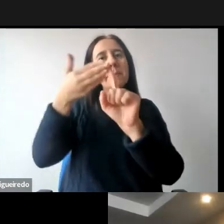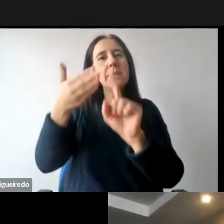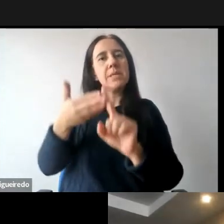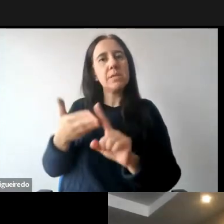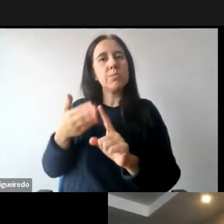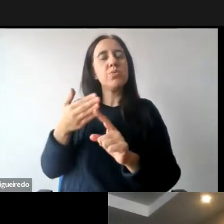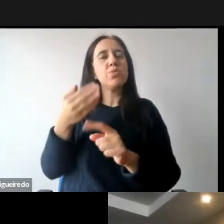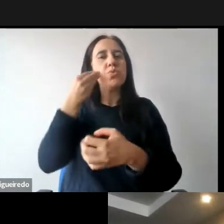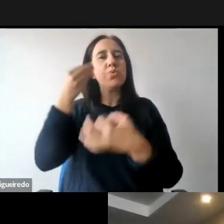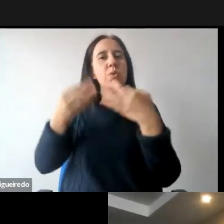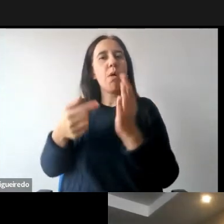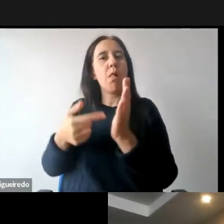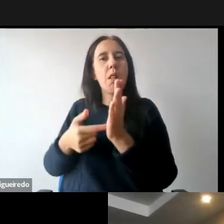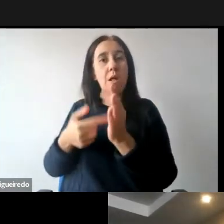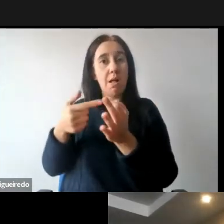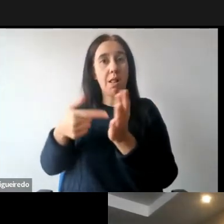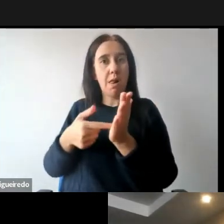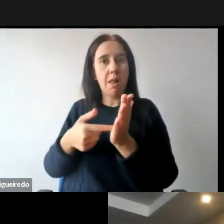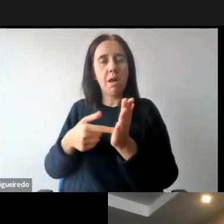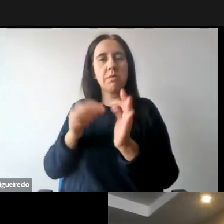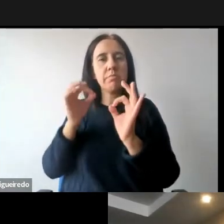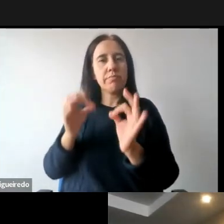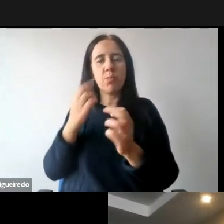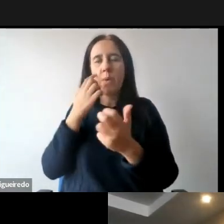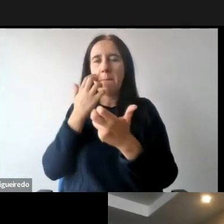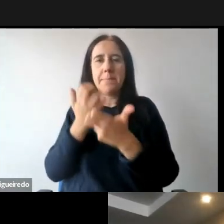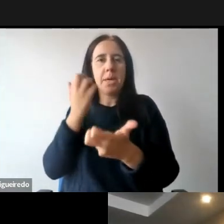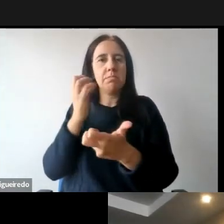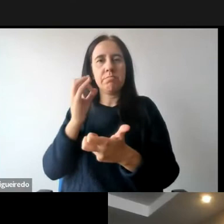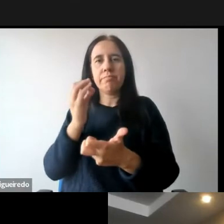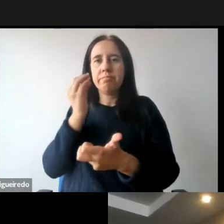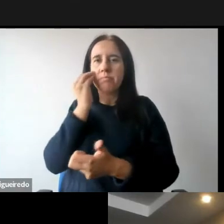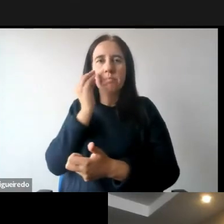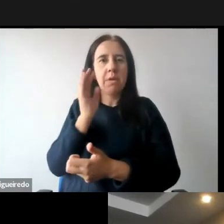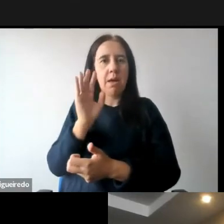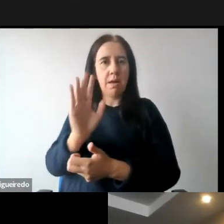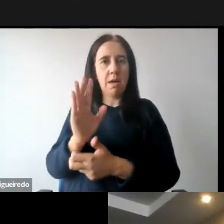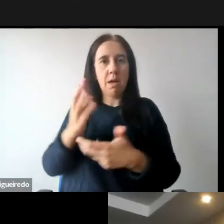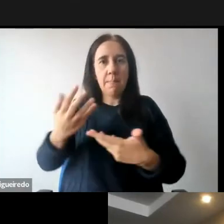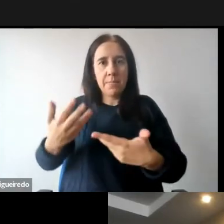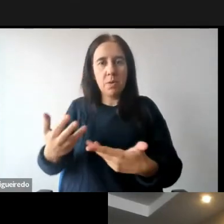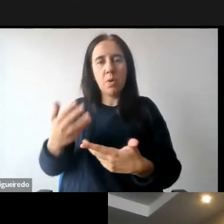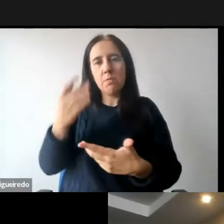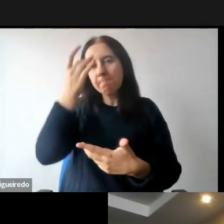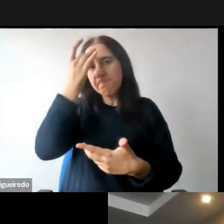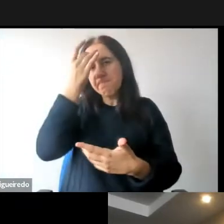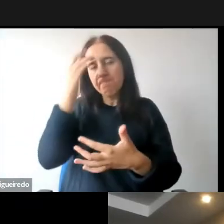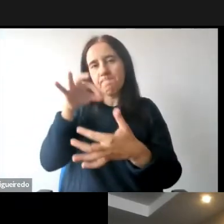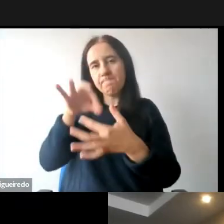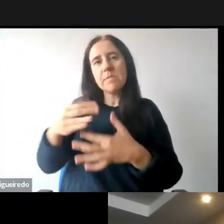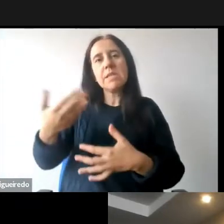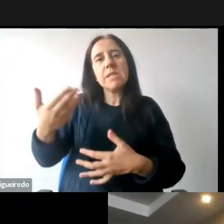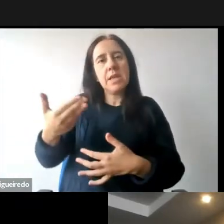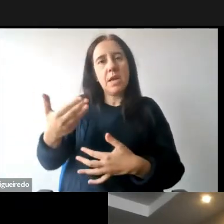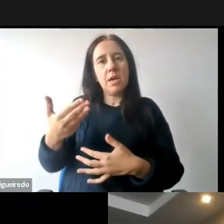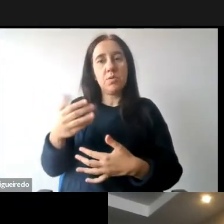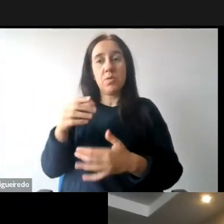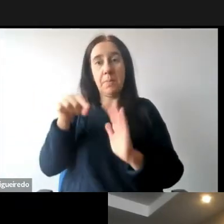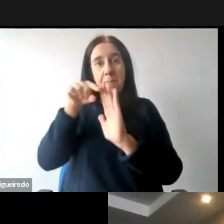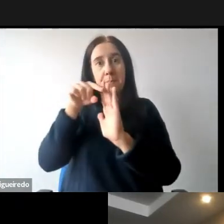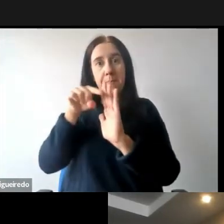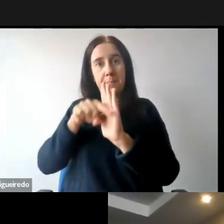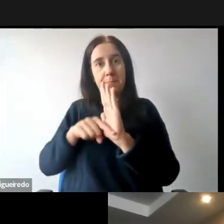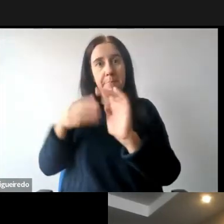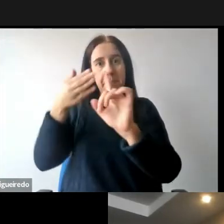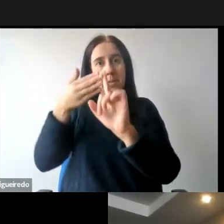tal forma que esta é uma marca, um traço do atual entendimento do direito, a relevância dos princípios